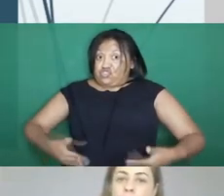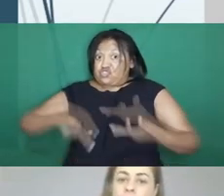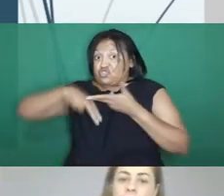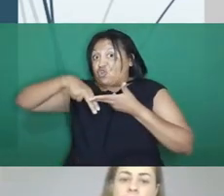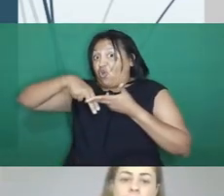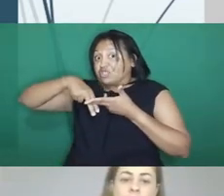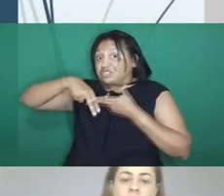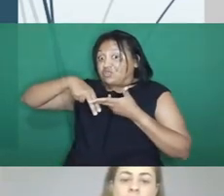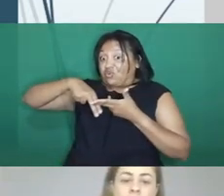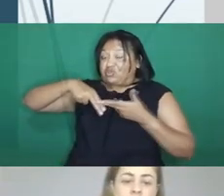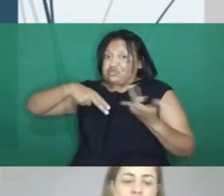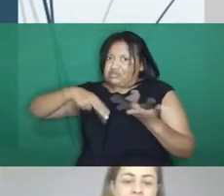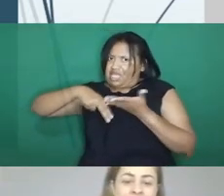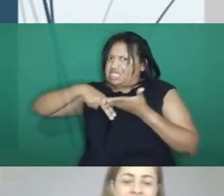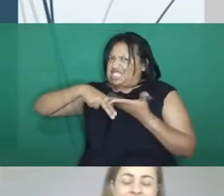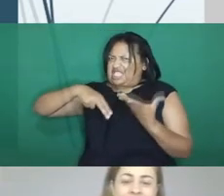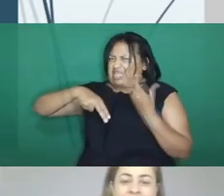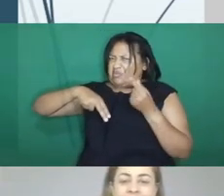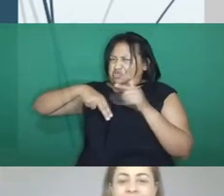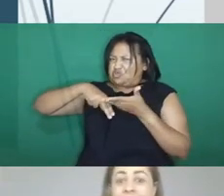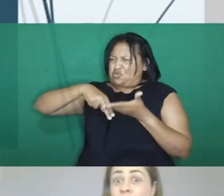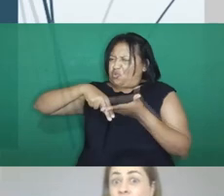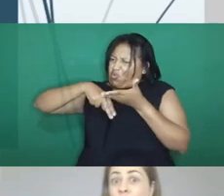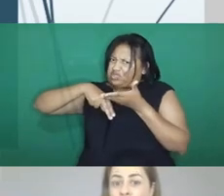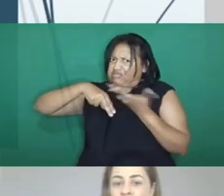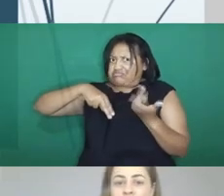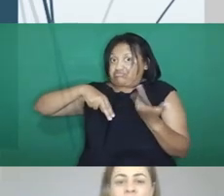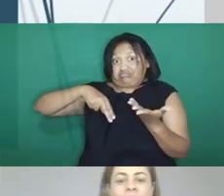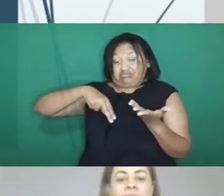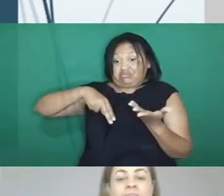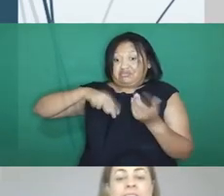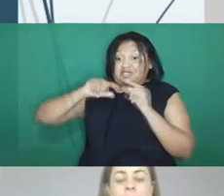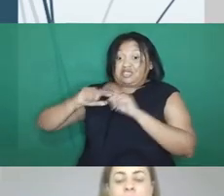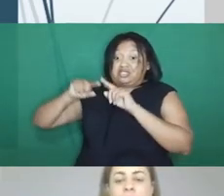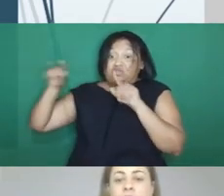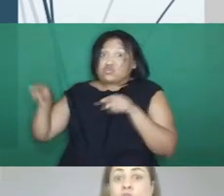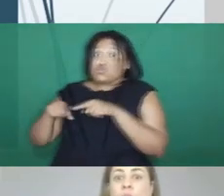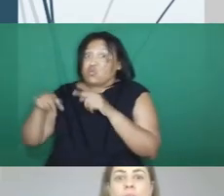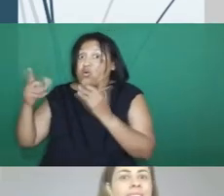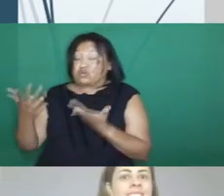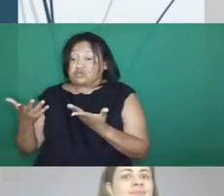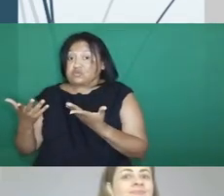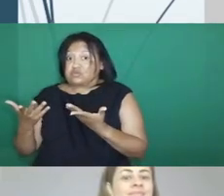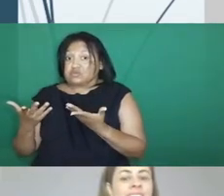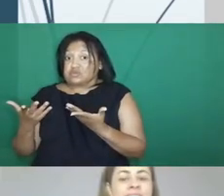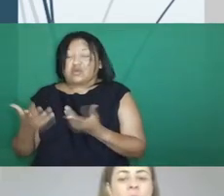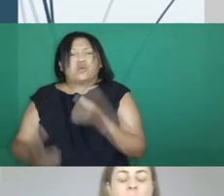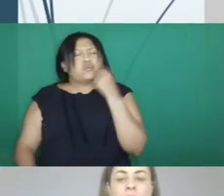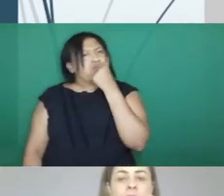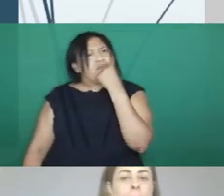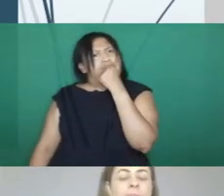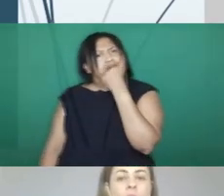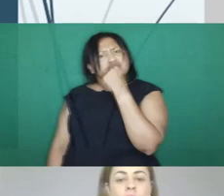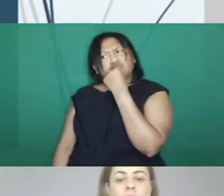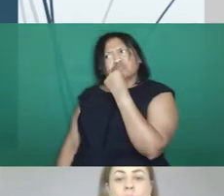curto tá então skate é a saia Será que a saia dela tá muito curta Lipstick to Red então